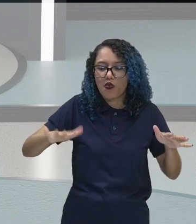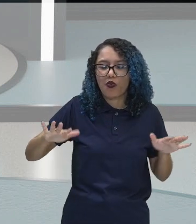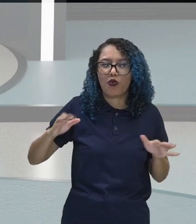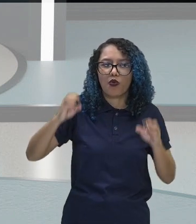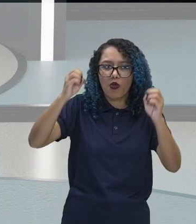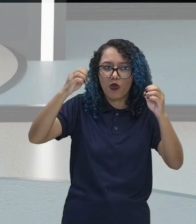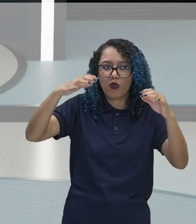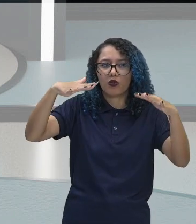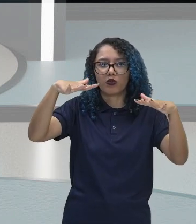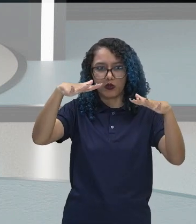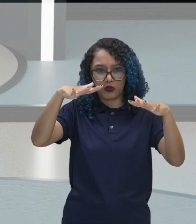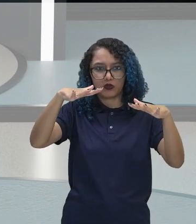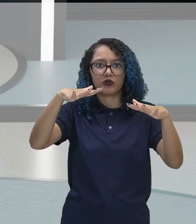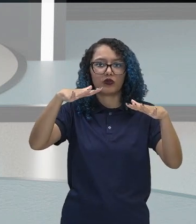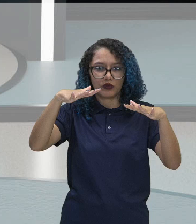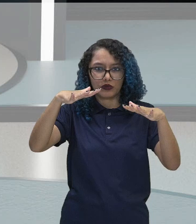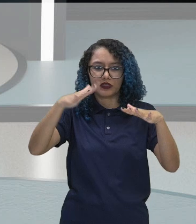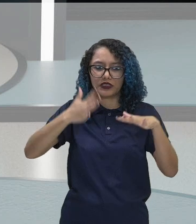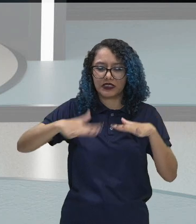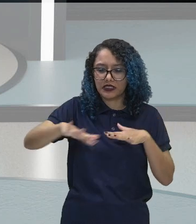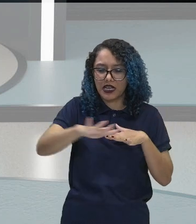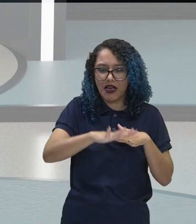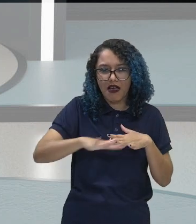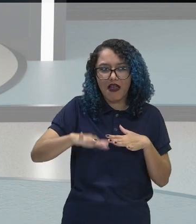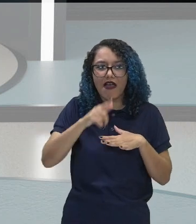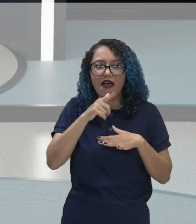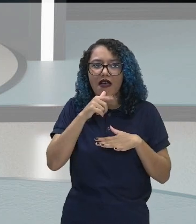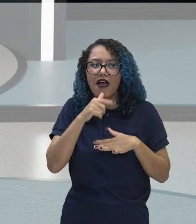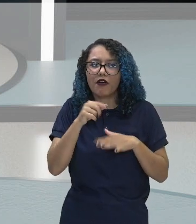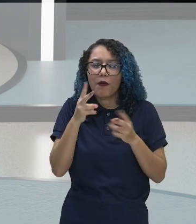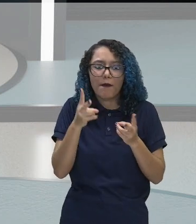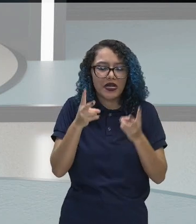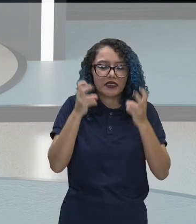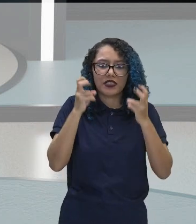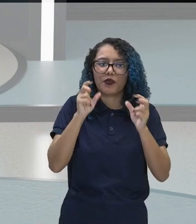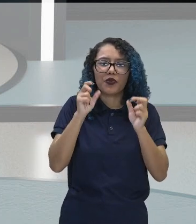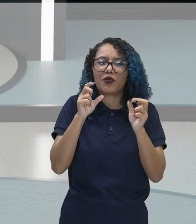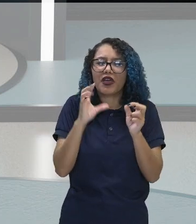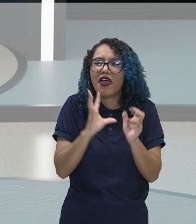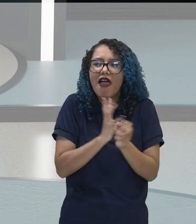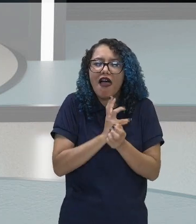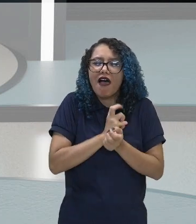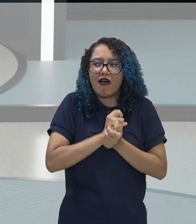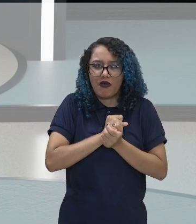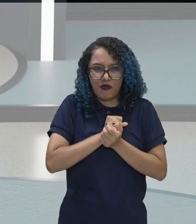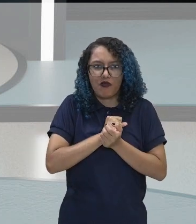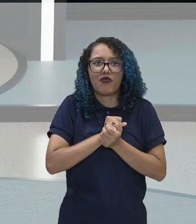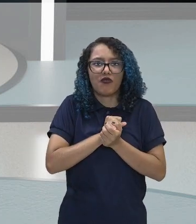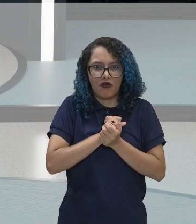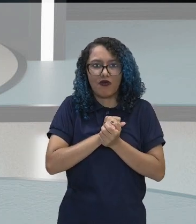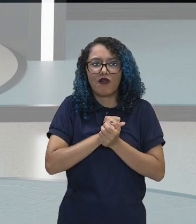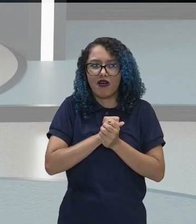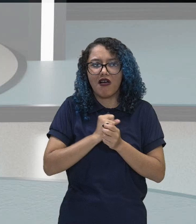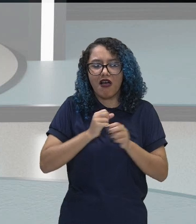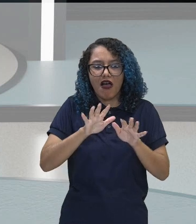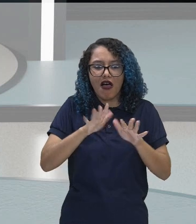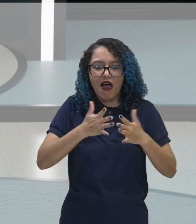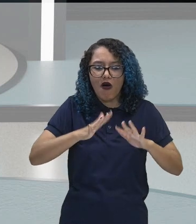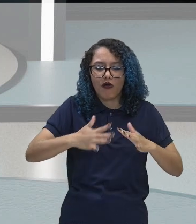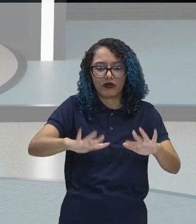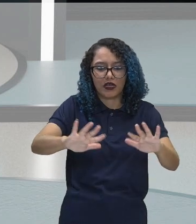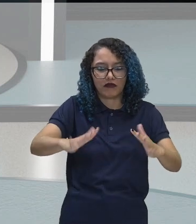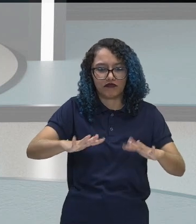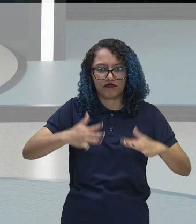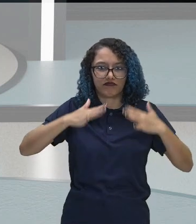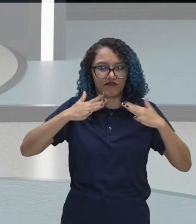no espelho dessas águas, vejo a face luminosa do amor. As ondas vão e